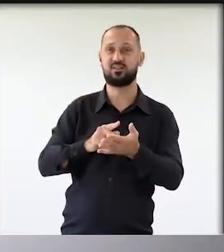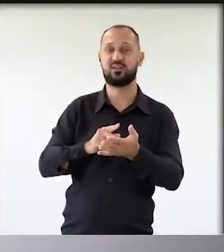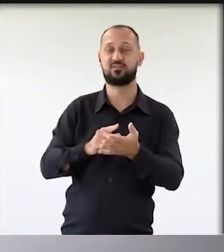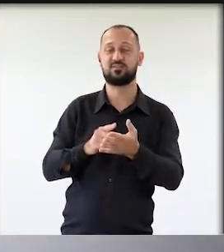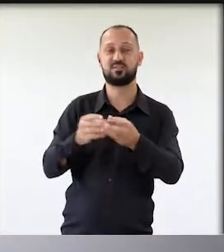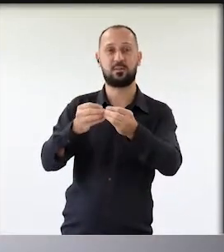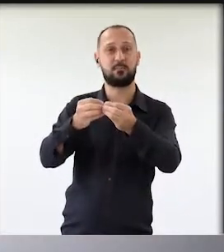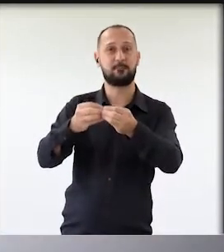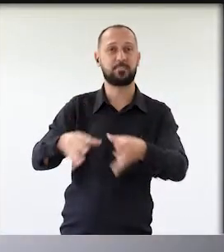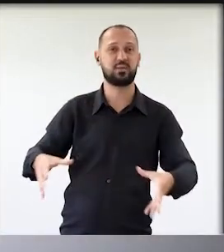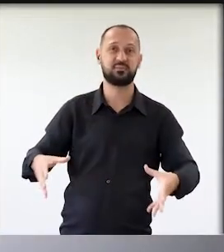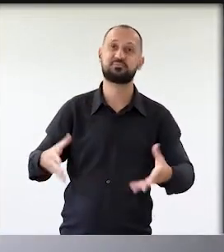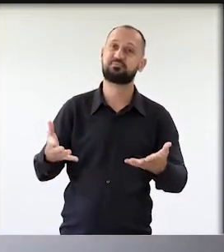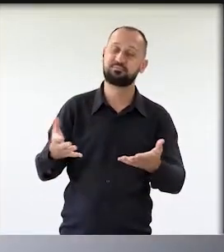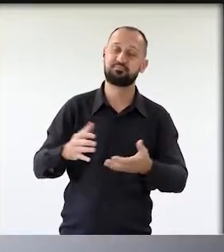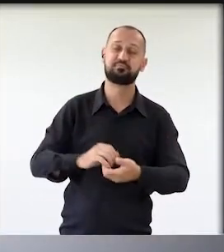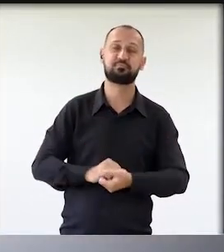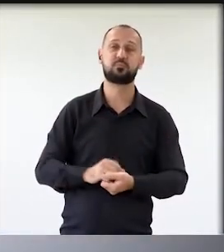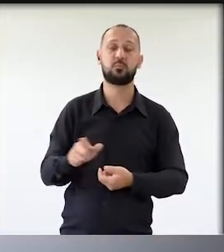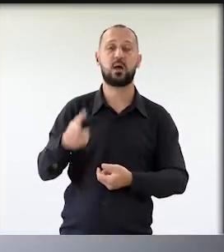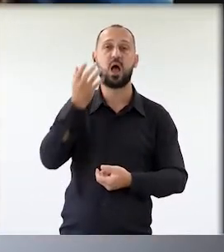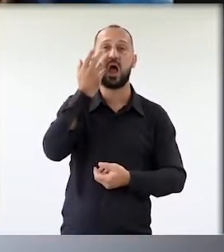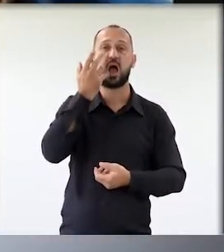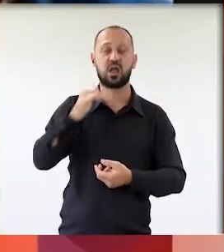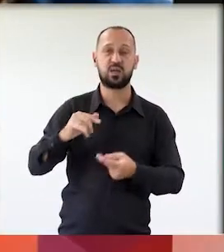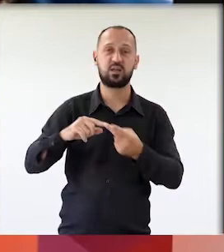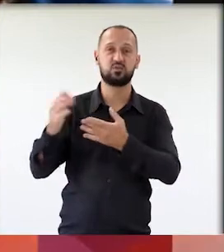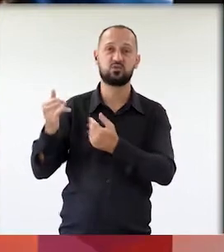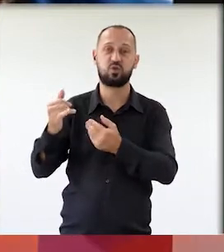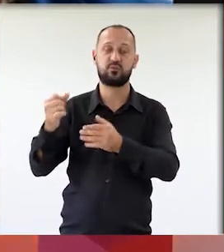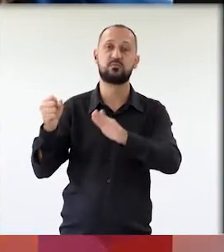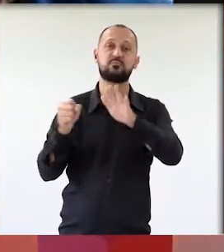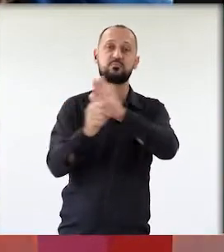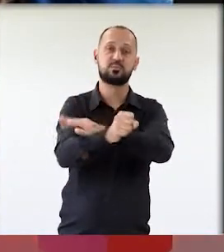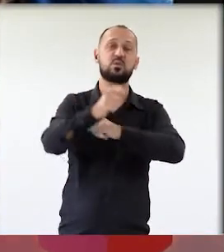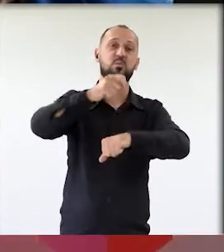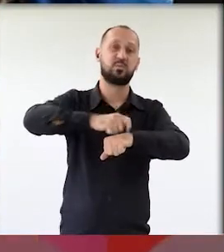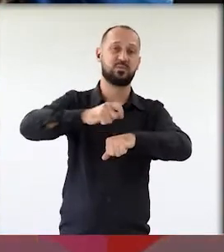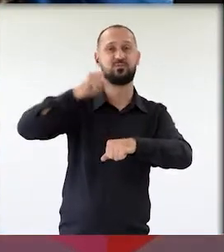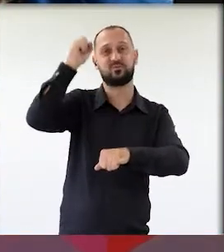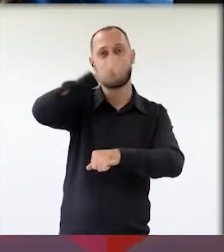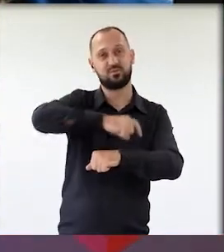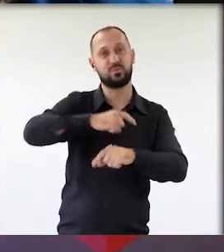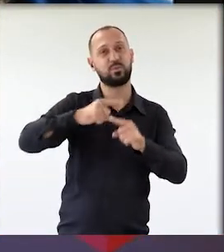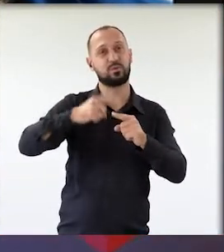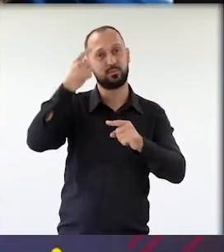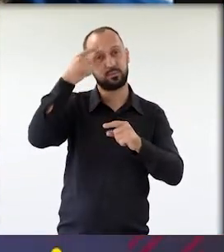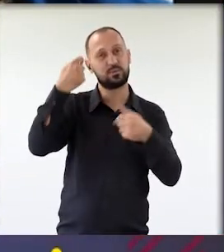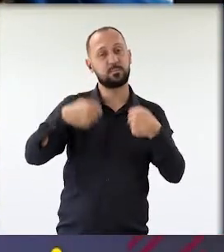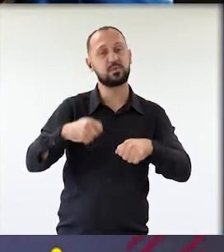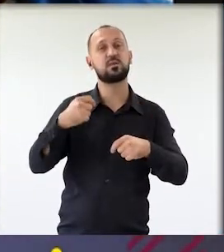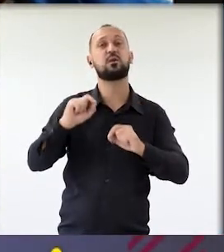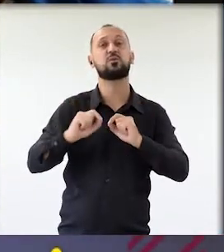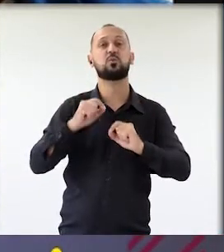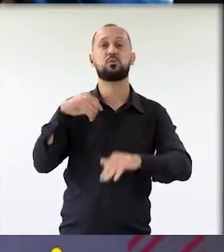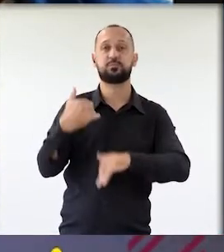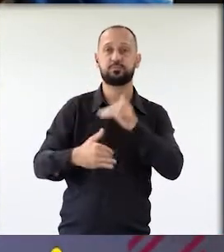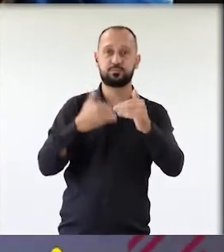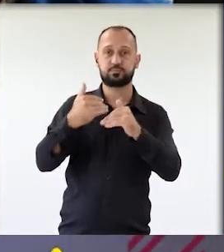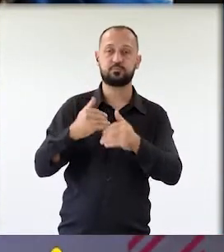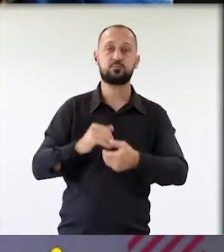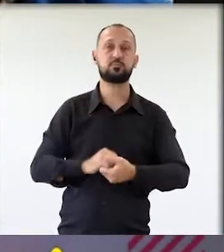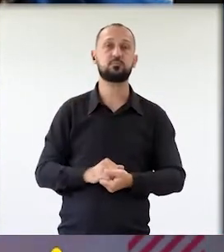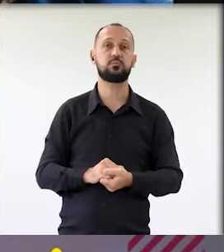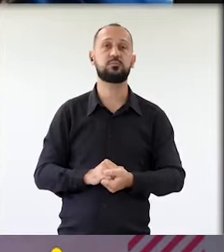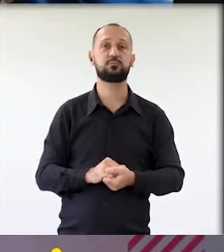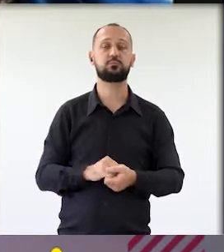Efetiva, acaba realmente botando uma criança e um adolescente numa situação complicada, sendo que a gente tem que pensar no